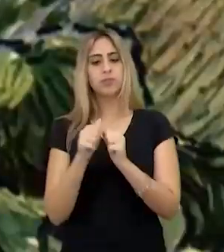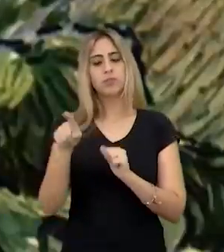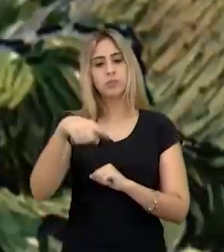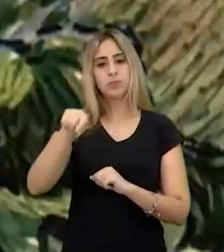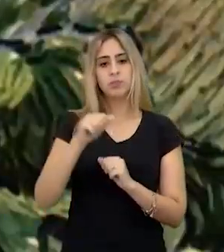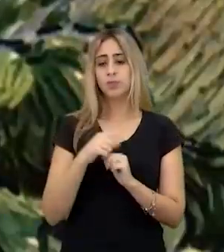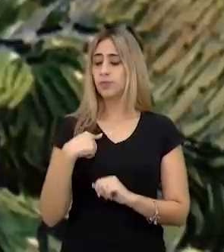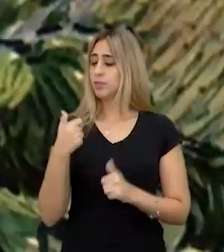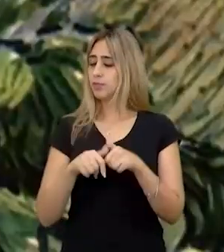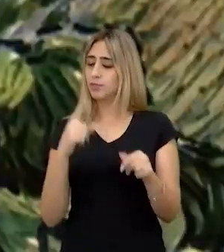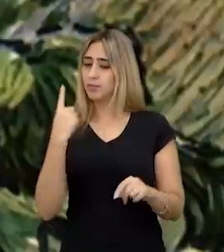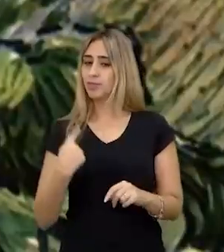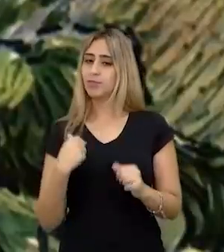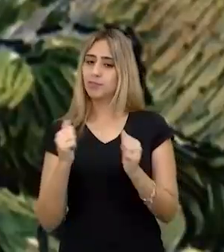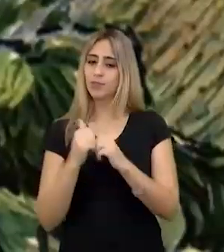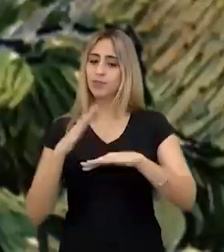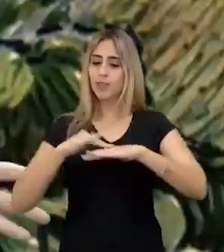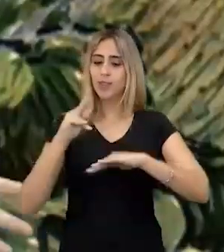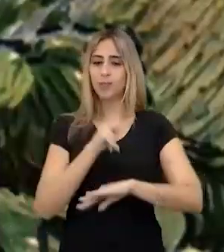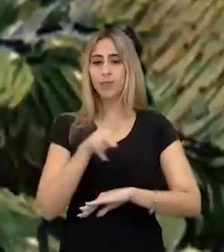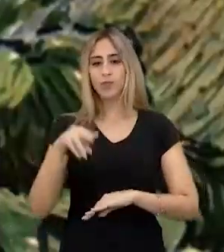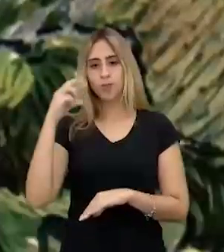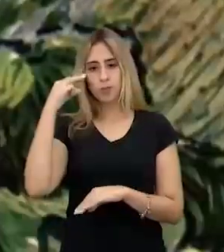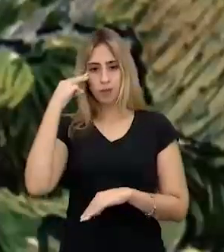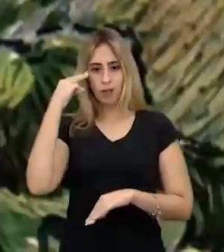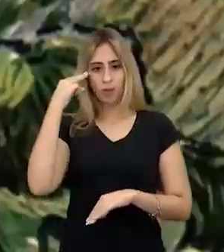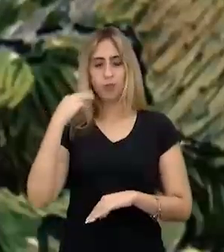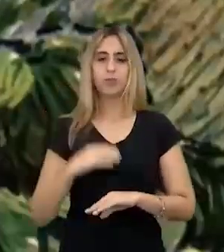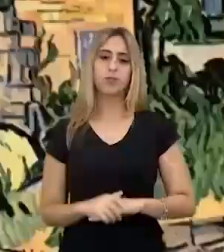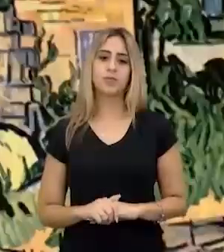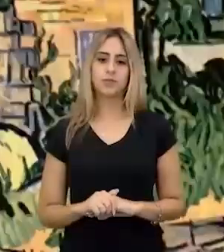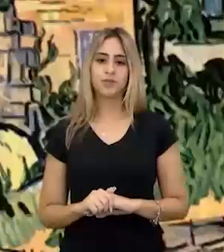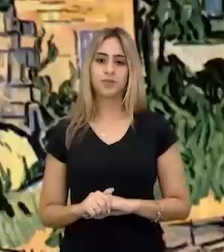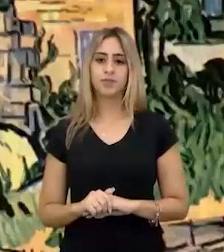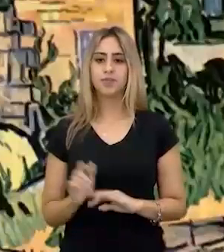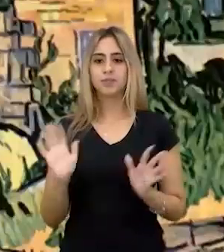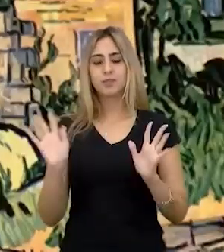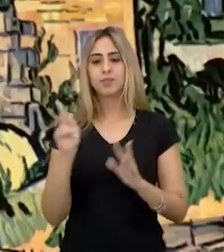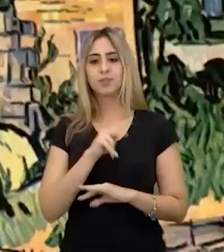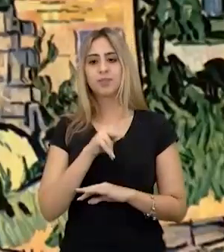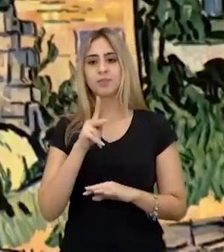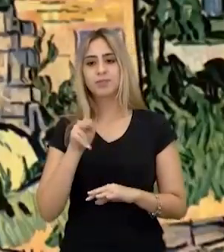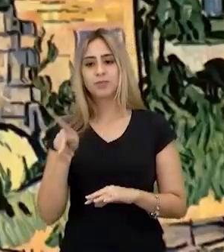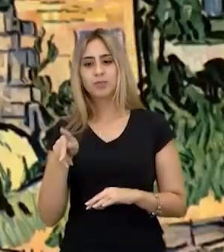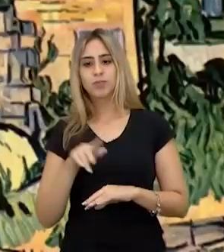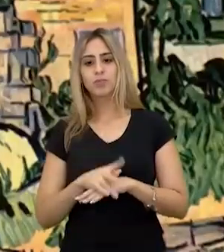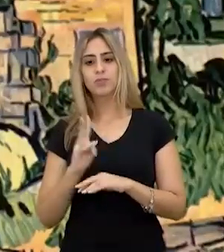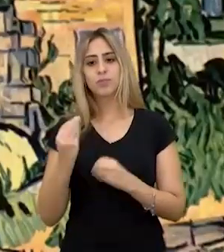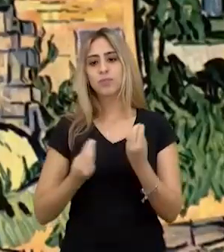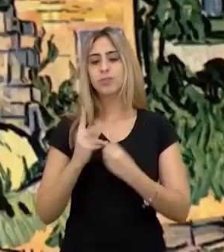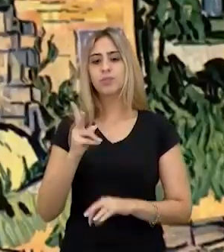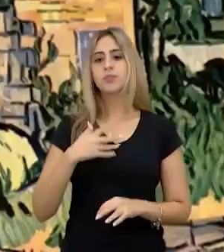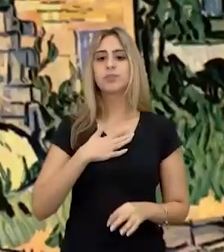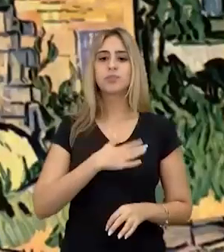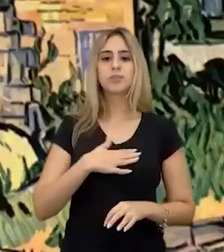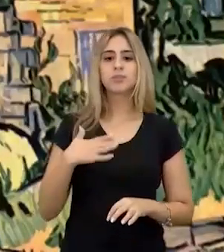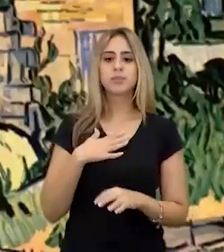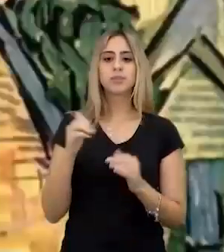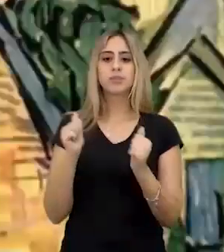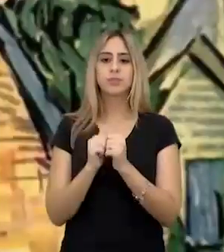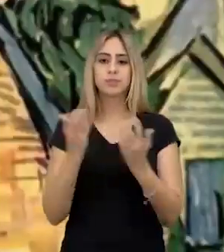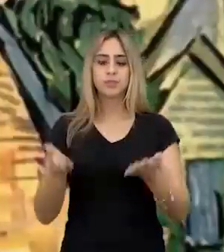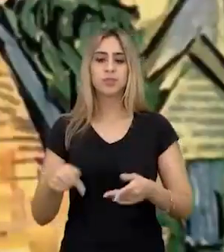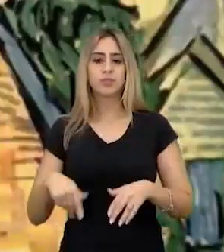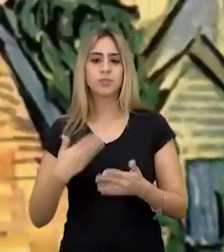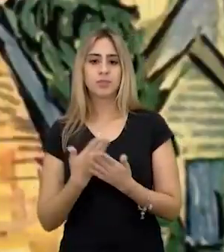estou sozinho, estou com ele, nosso querido professor Mauro. Olha, professor Jocélio, como sempre, é um prazer estar aqui com você